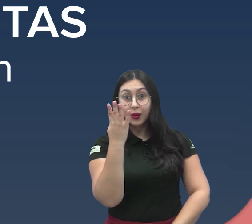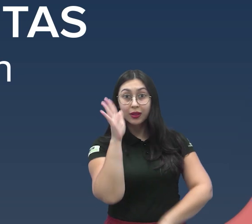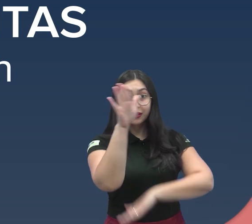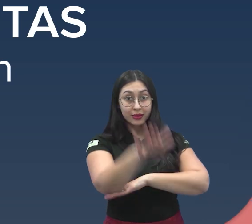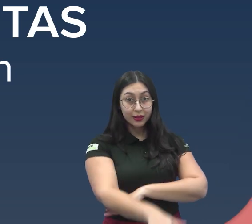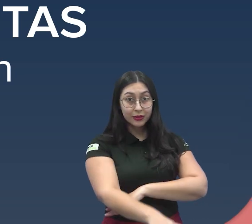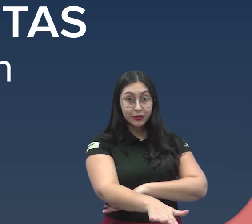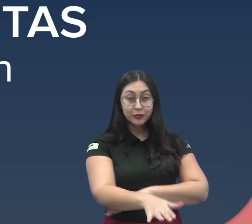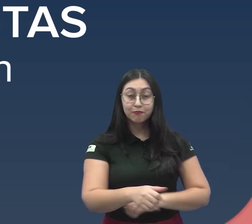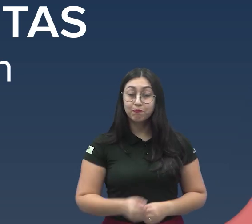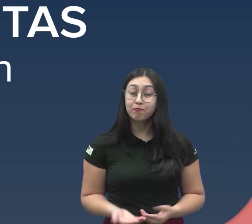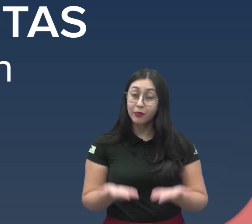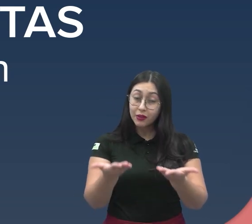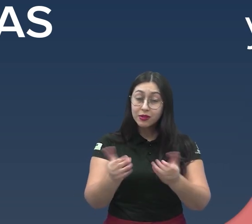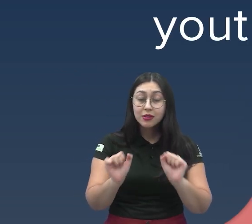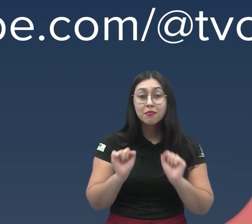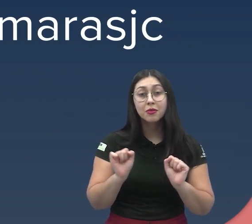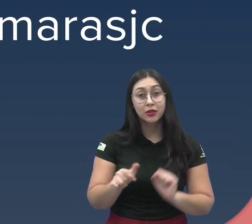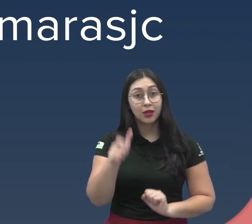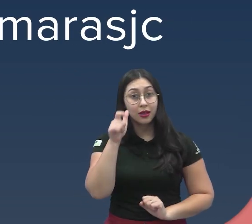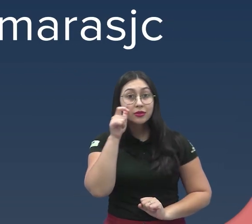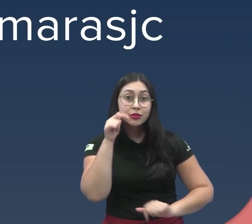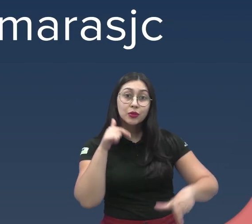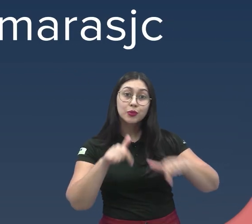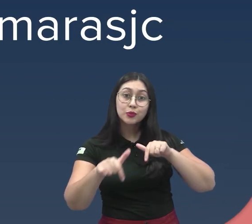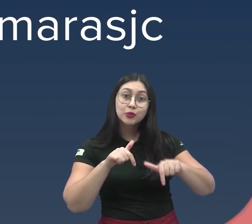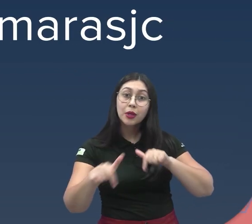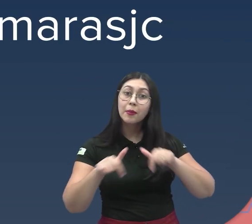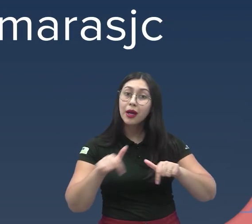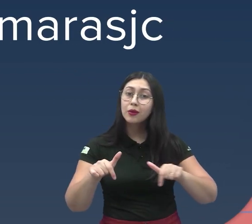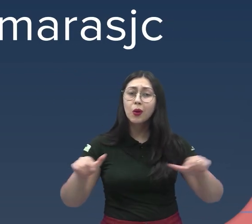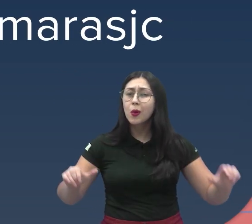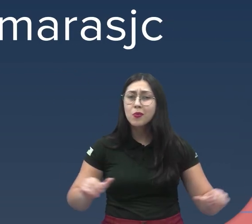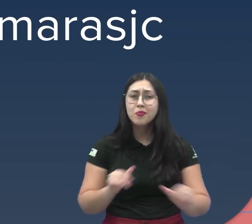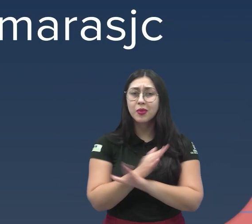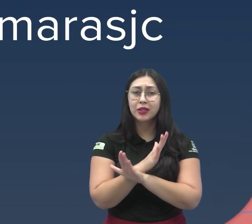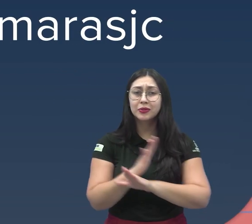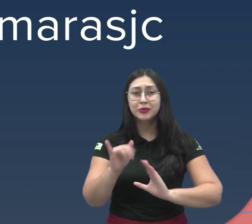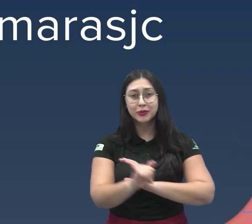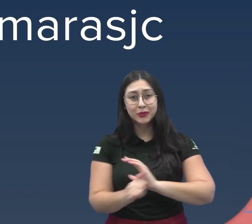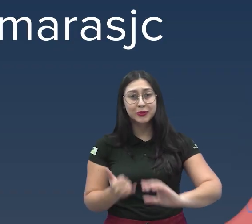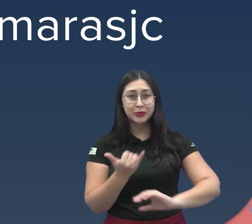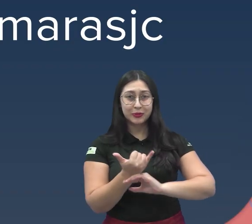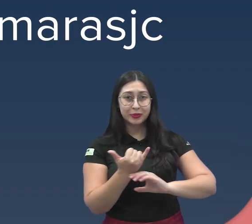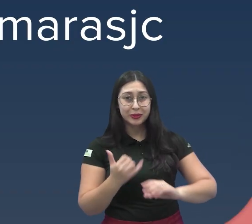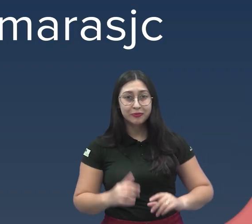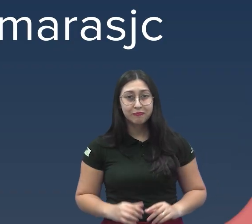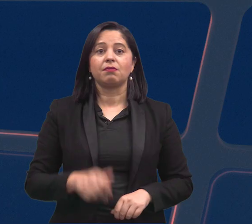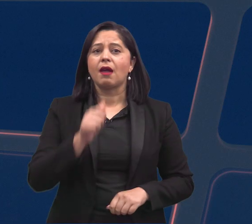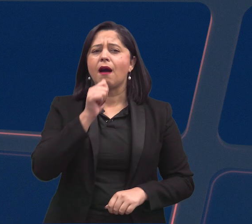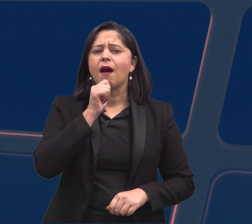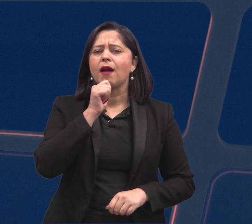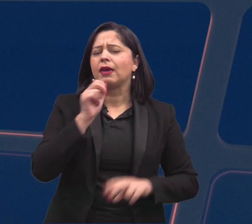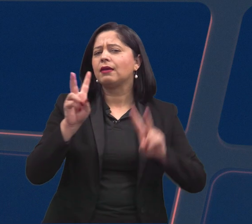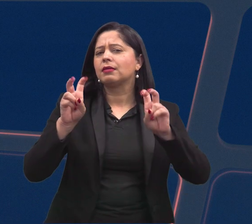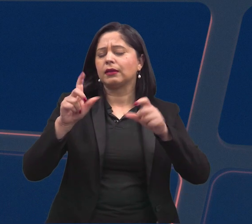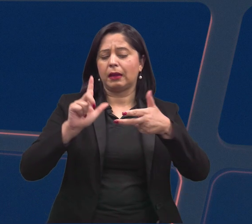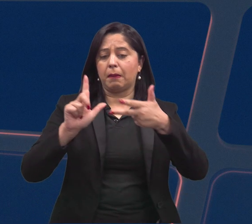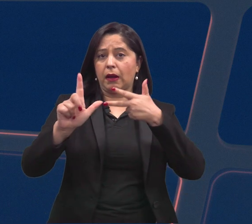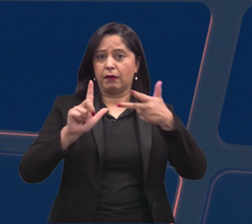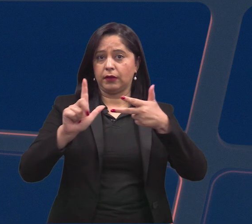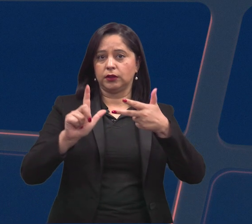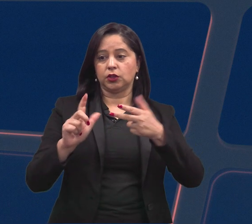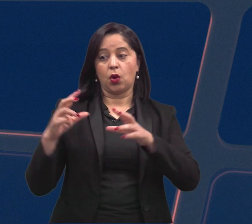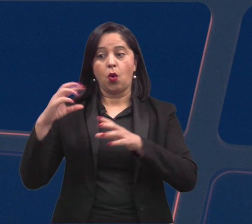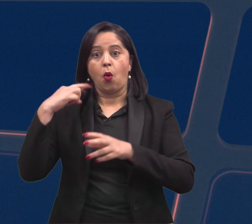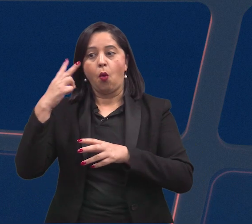das 4 horas da tarde. Você pode acompanhar os trabalhos em plenário na íntegra no nosso canal no YouTube. Ainda no